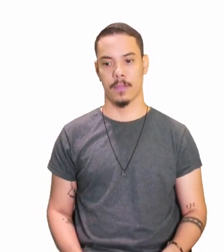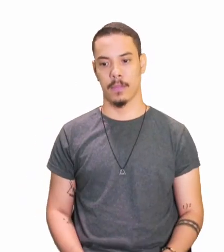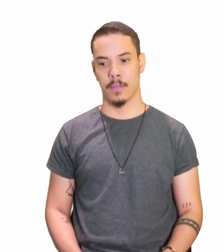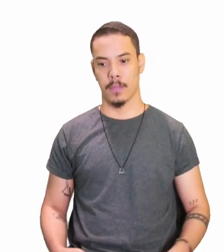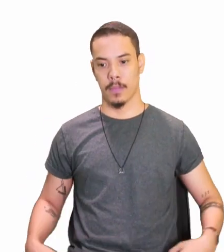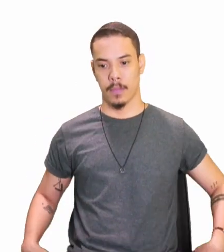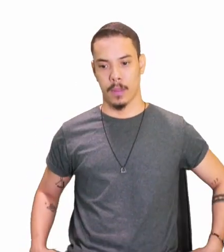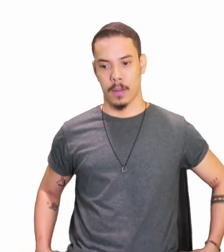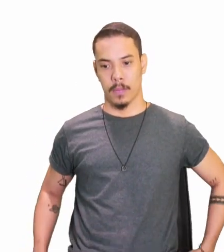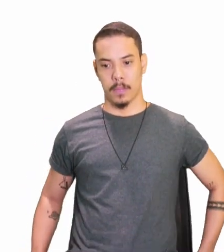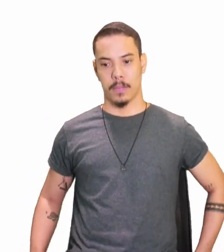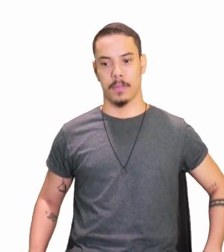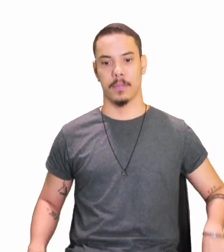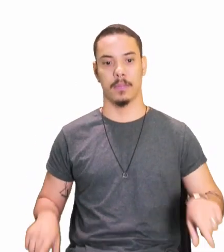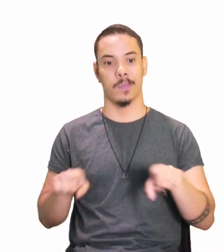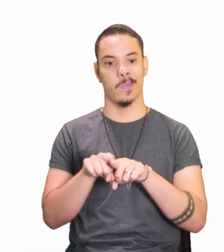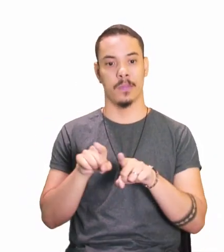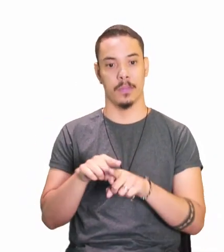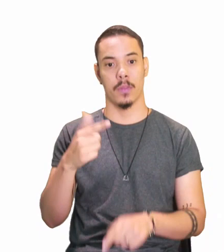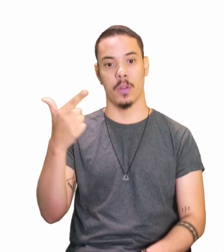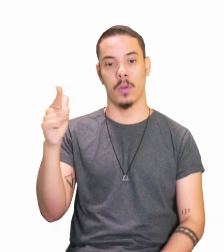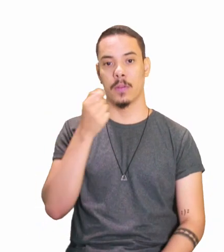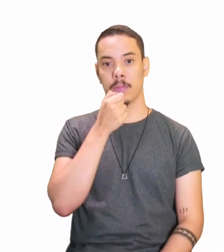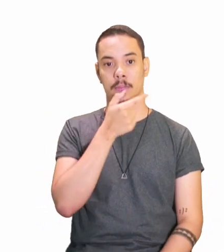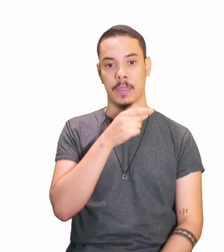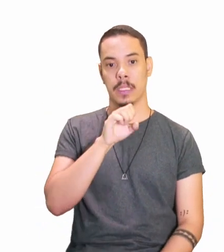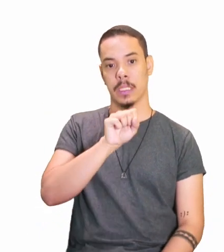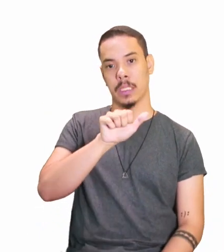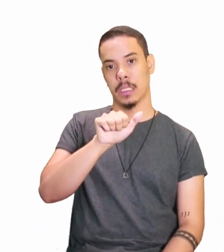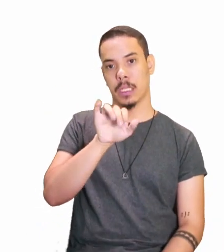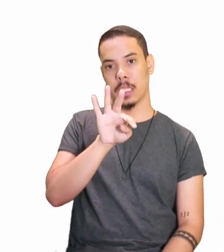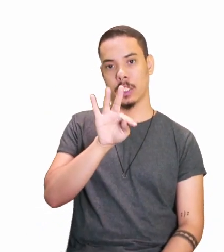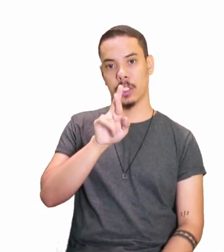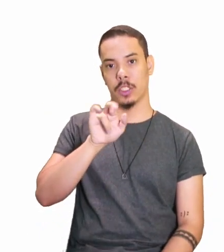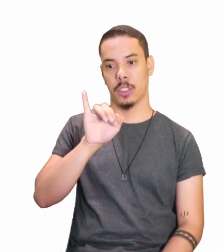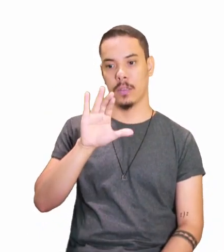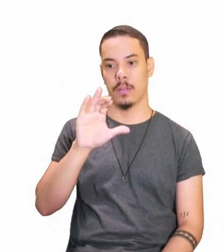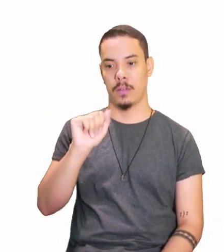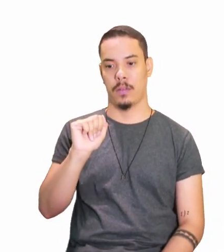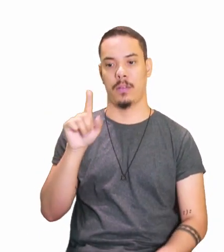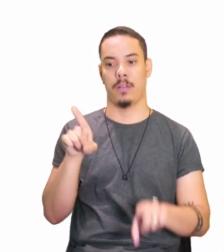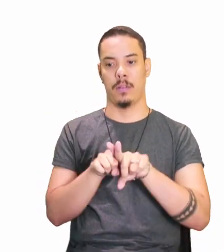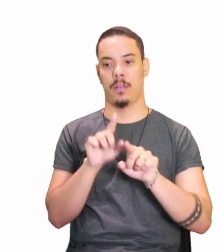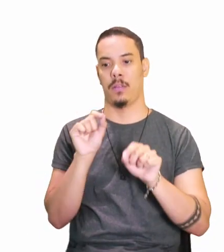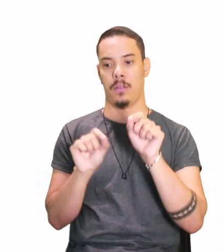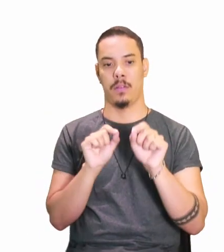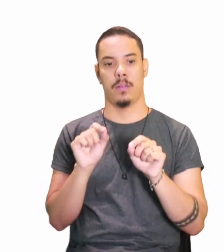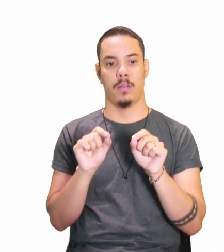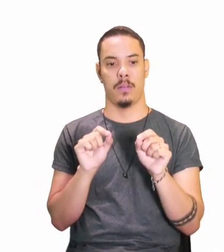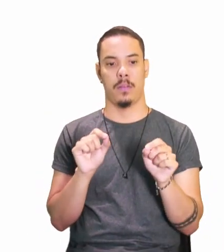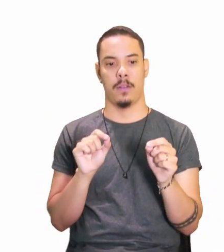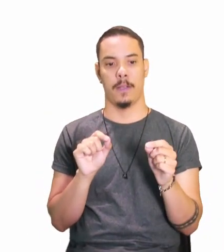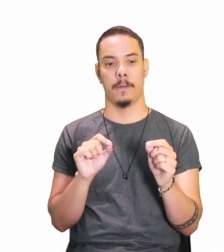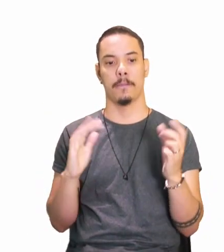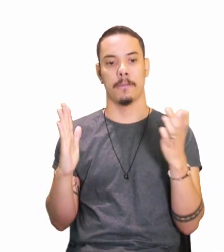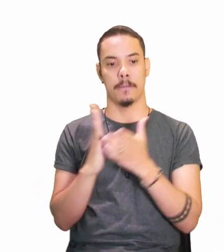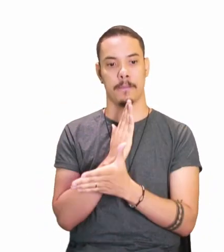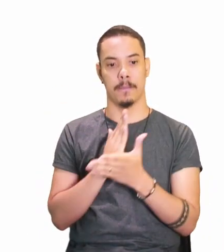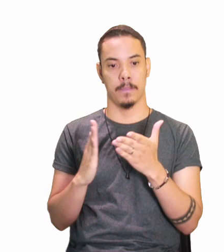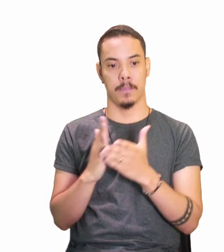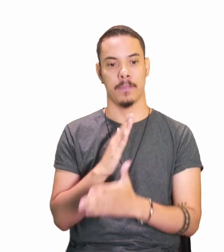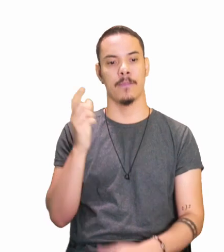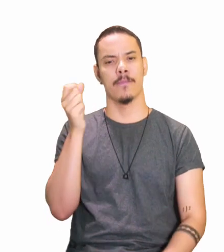Já na cantiga satírica, a classificação é assim, ó. Cantiga de escárnio, aquela que